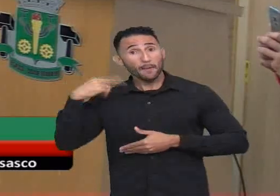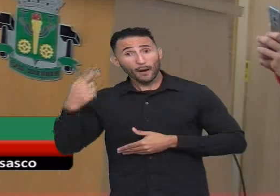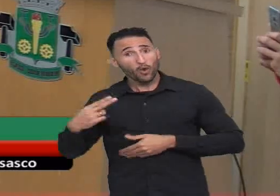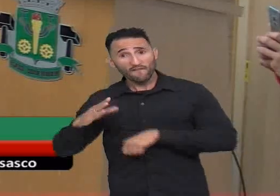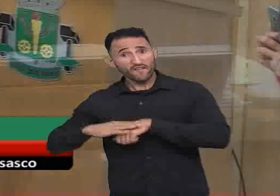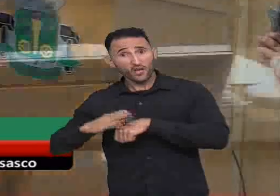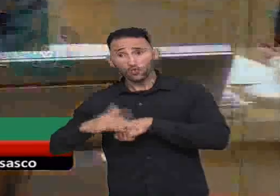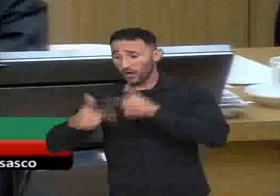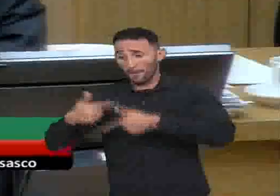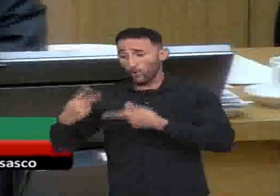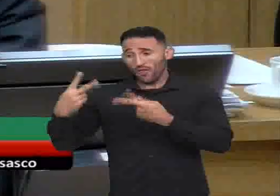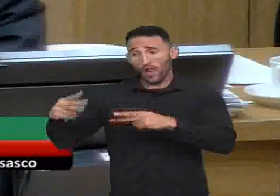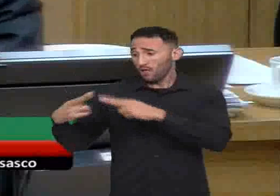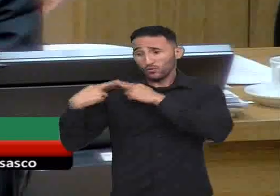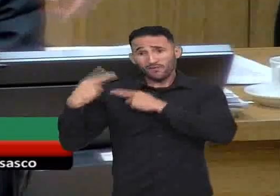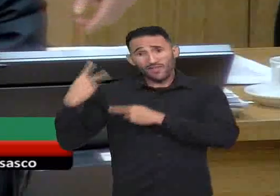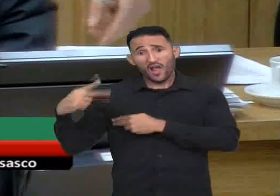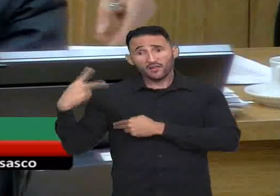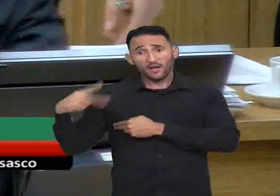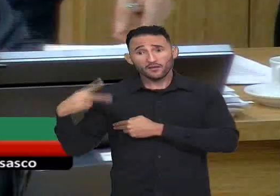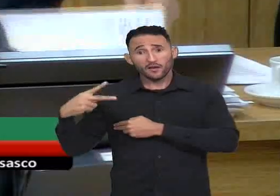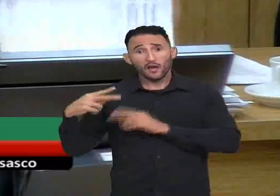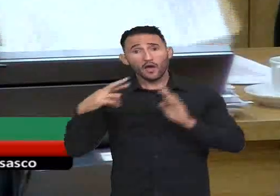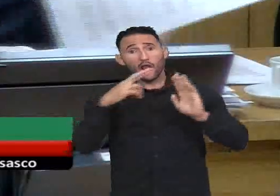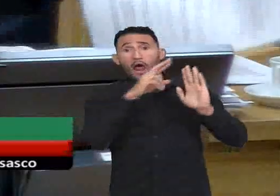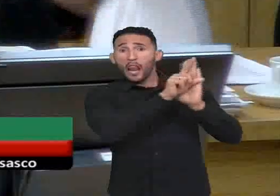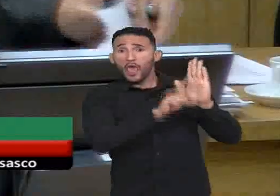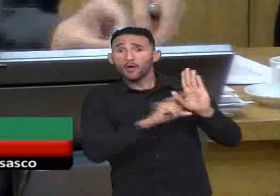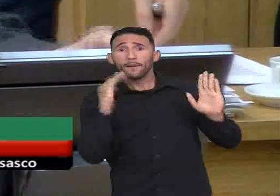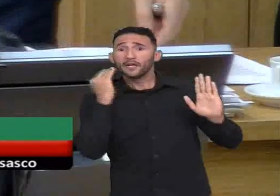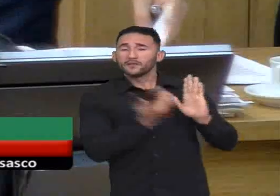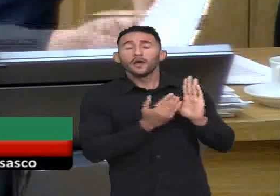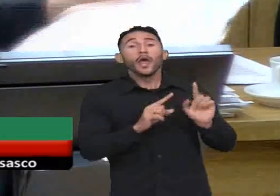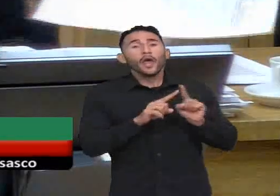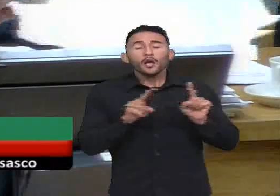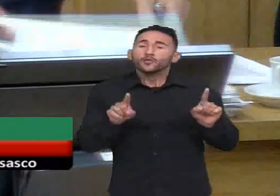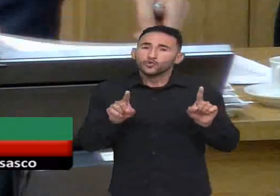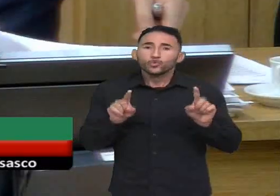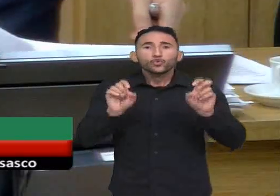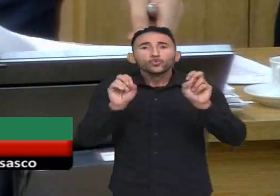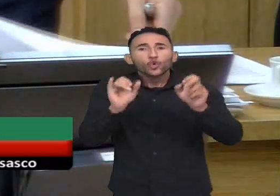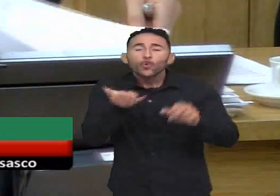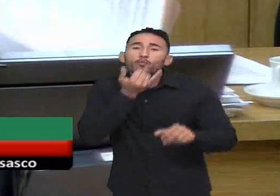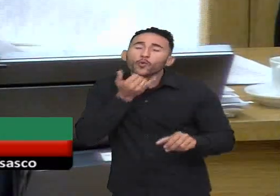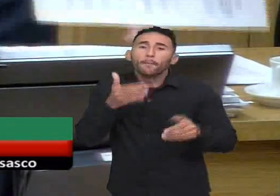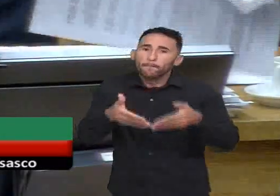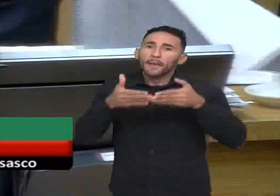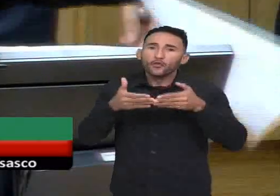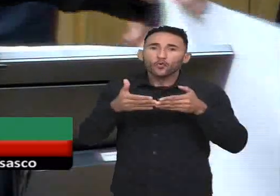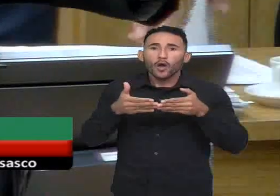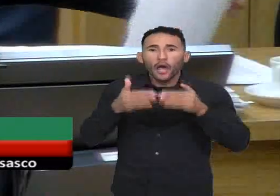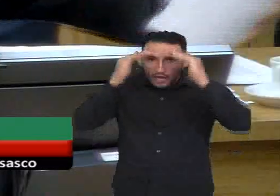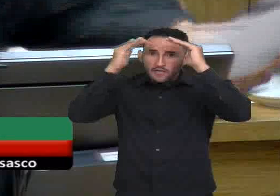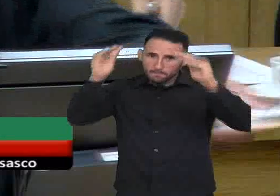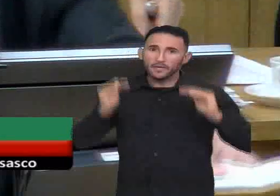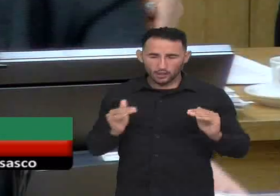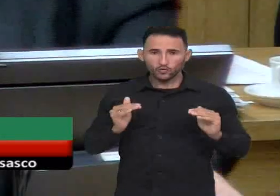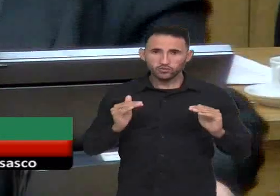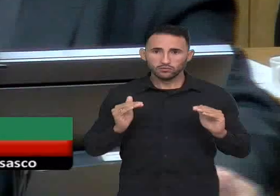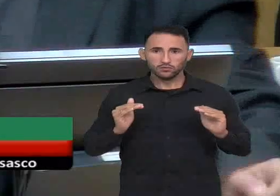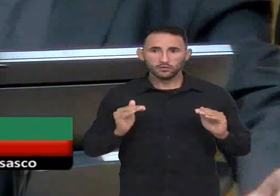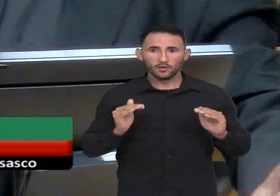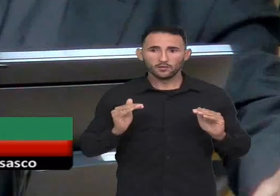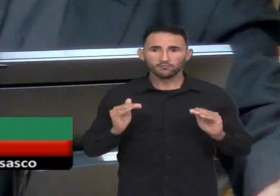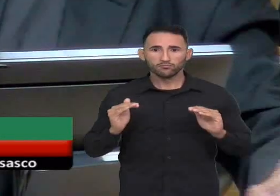dela dentro da legalidade. Dentro da legalidade. Mas eu também peço respeito aqui da líder do governo ao entrar aqui. Ela falou